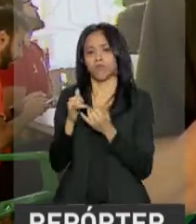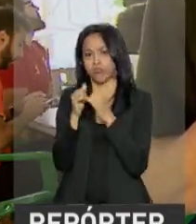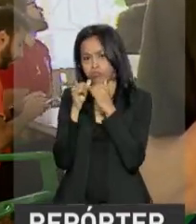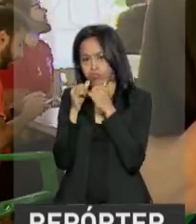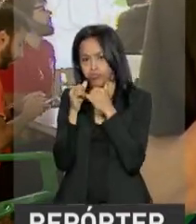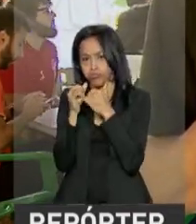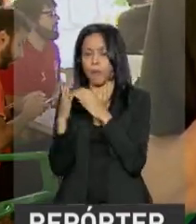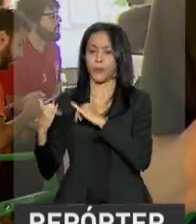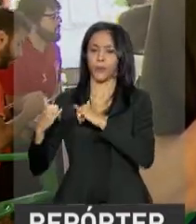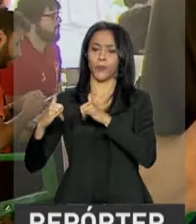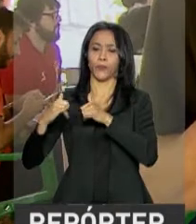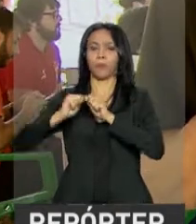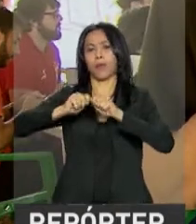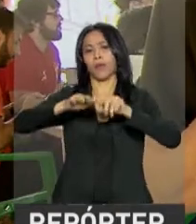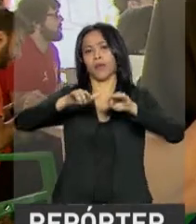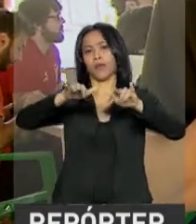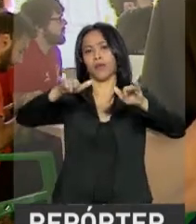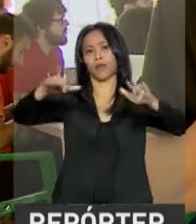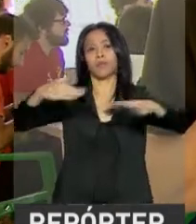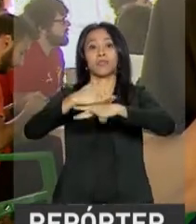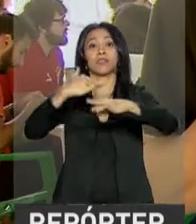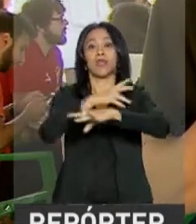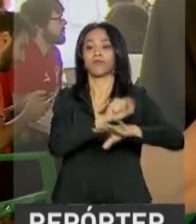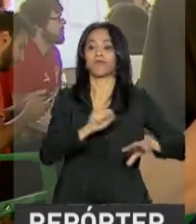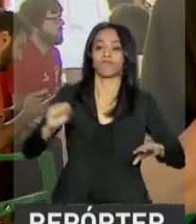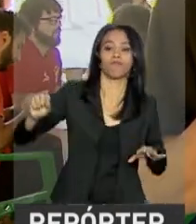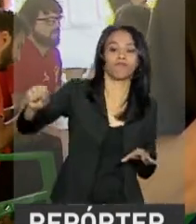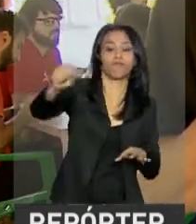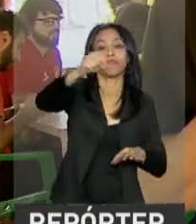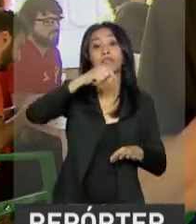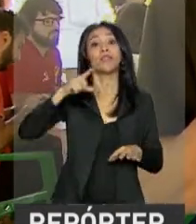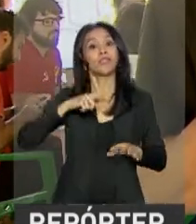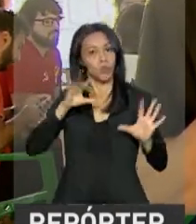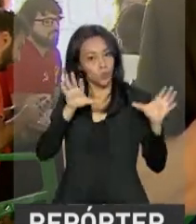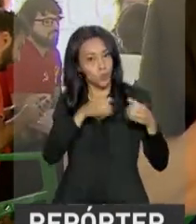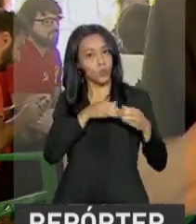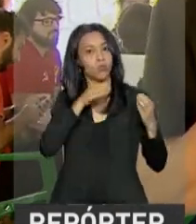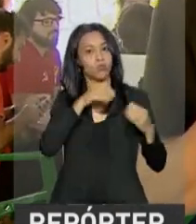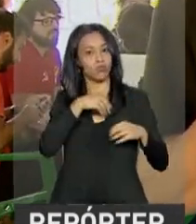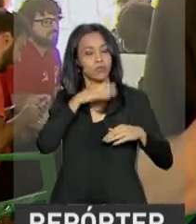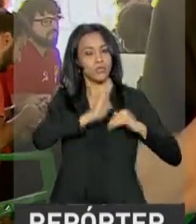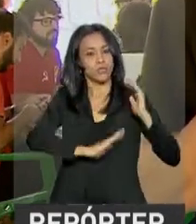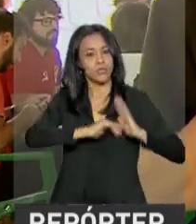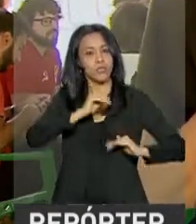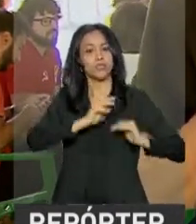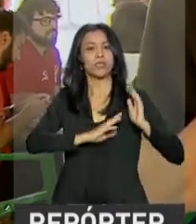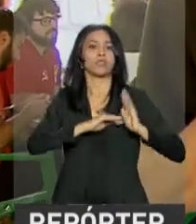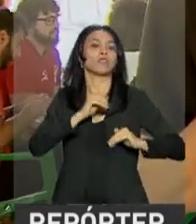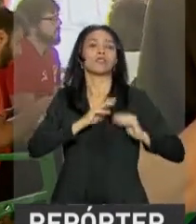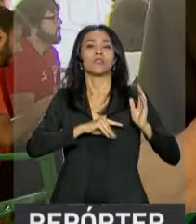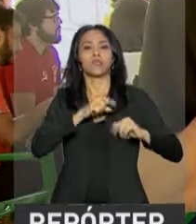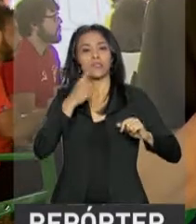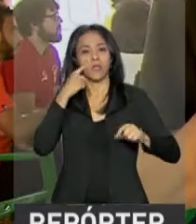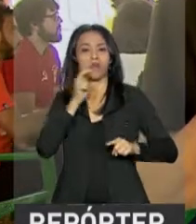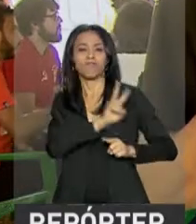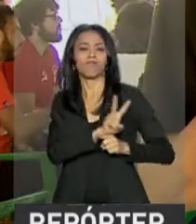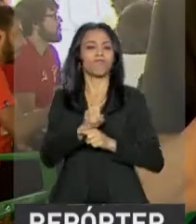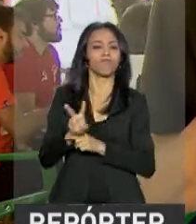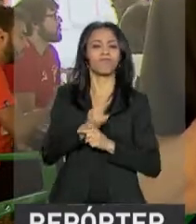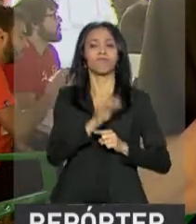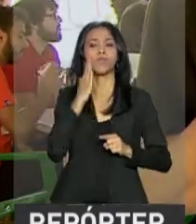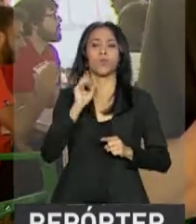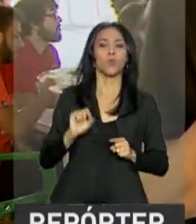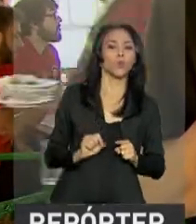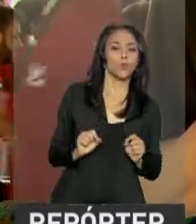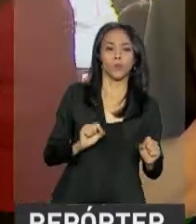em usinas hidrelétricas e equipes estão de plantão em locais estratégicos. Essas medidas foram